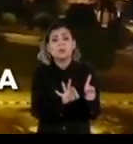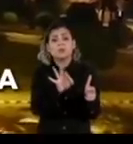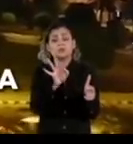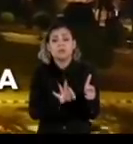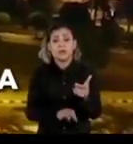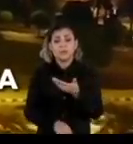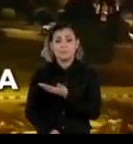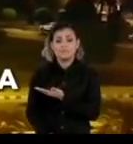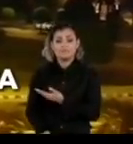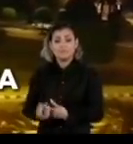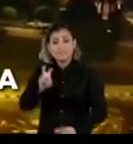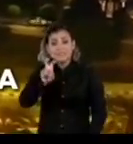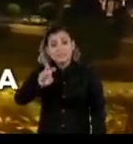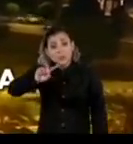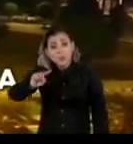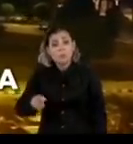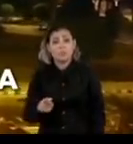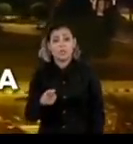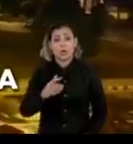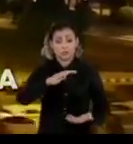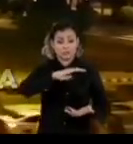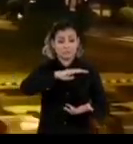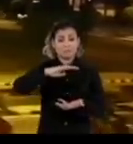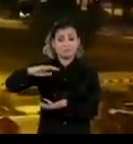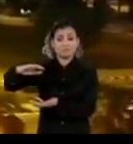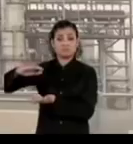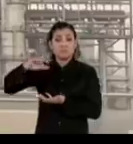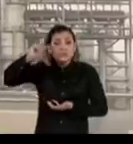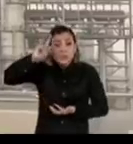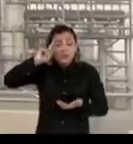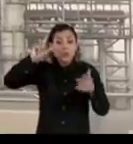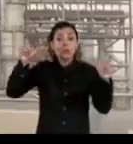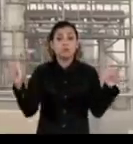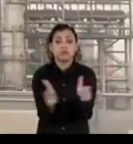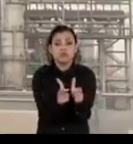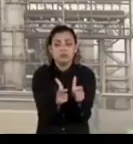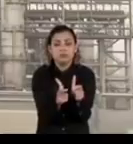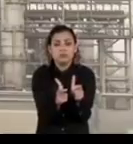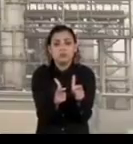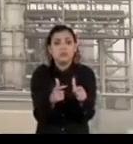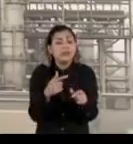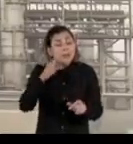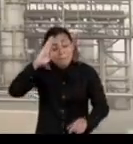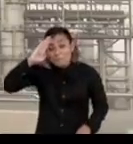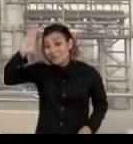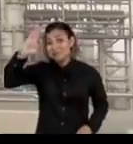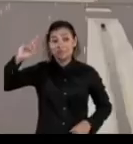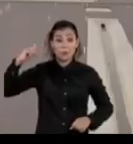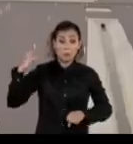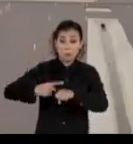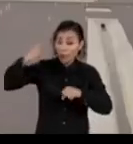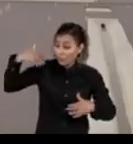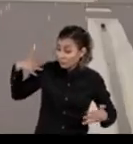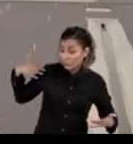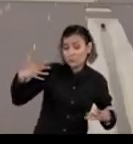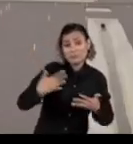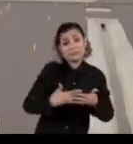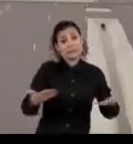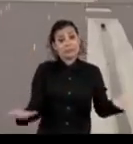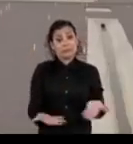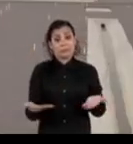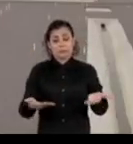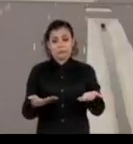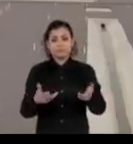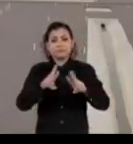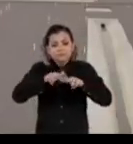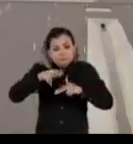ou 5.700.000 barris por dia. Foi a maior interrupção da história na produção de petróleo. A